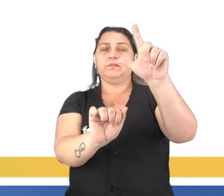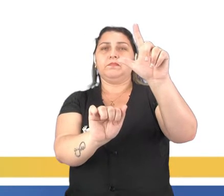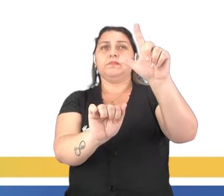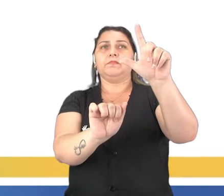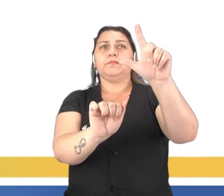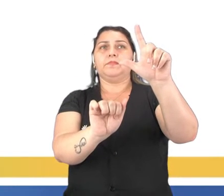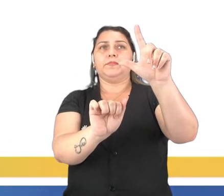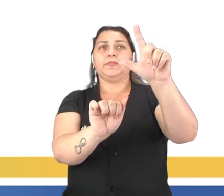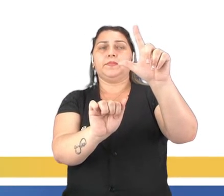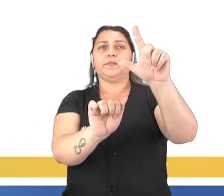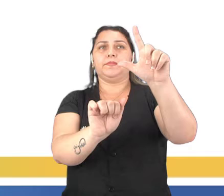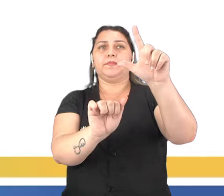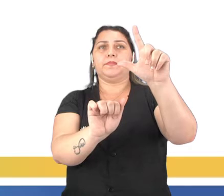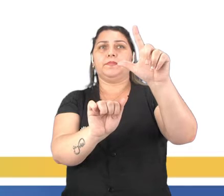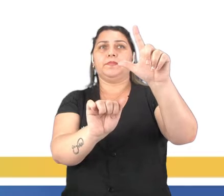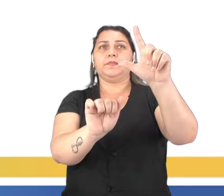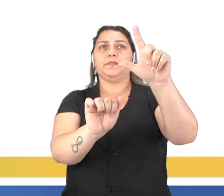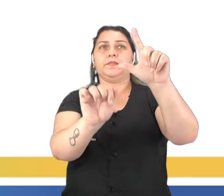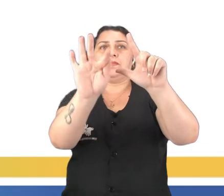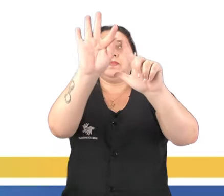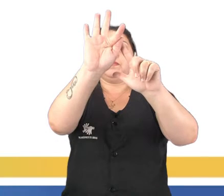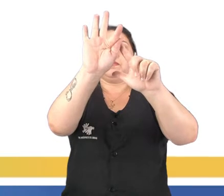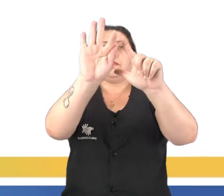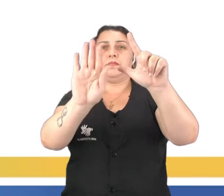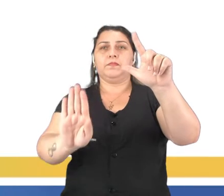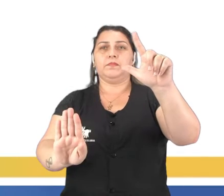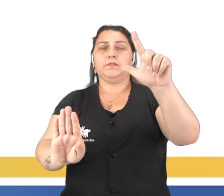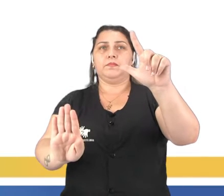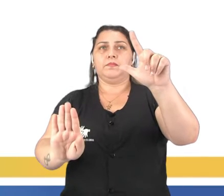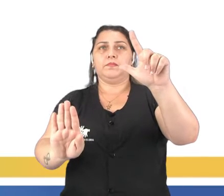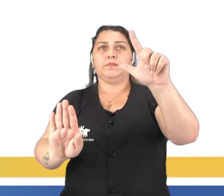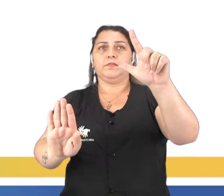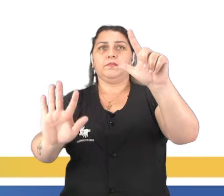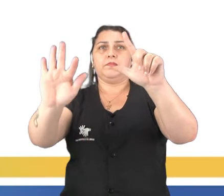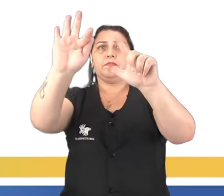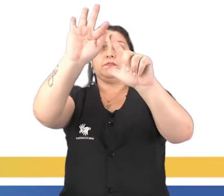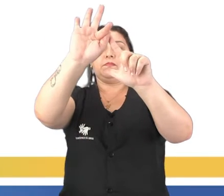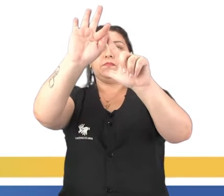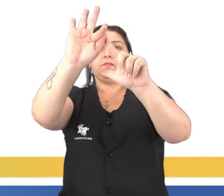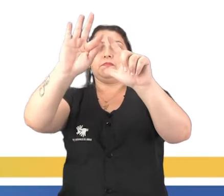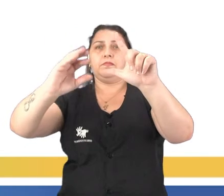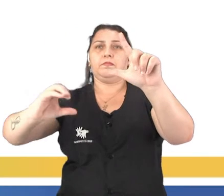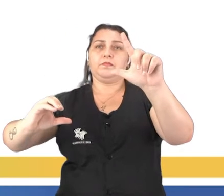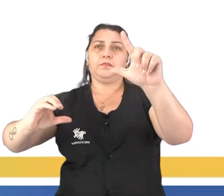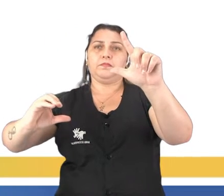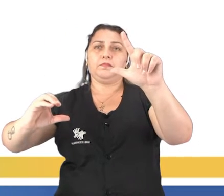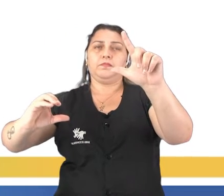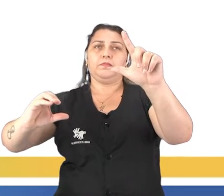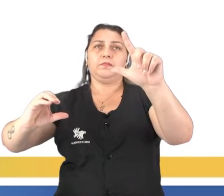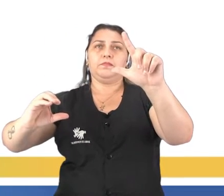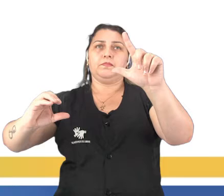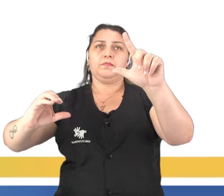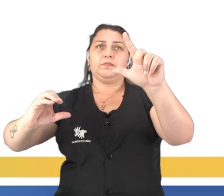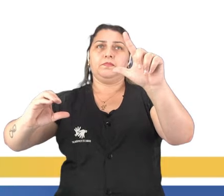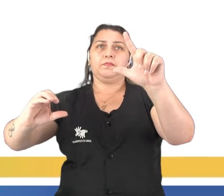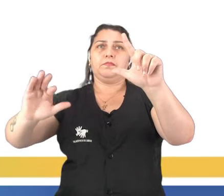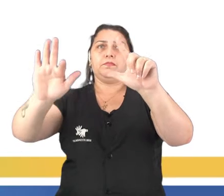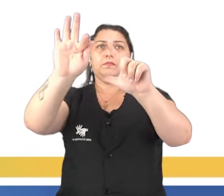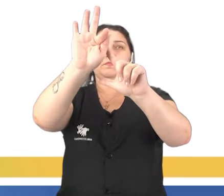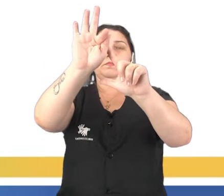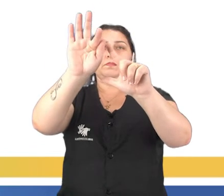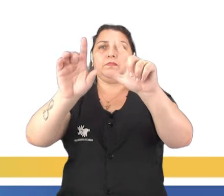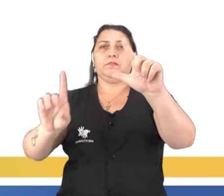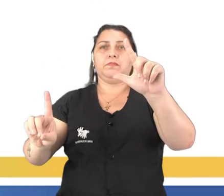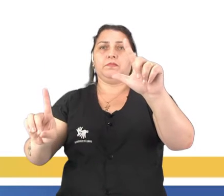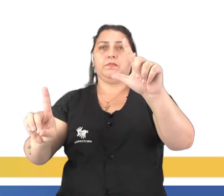até A. Em seguida, de F até B. Observe que fizemos agora de F até C